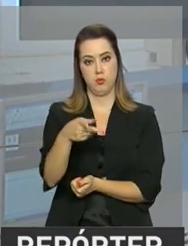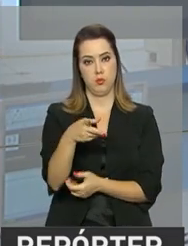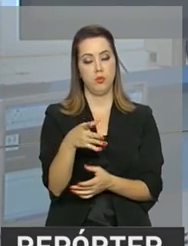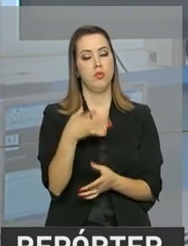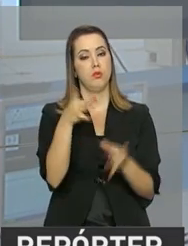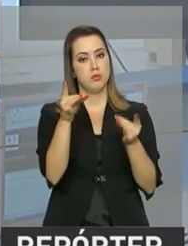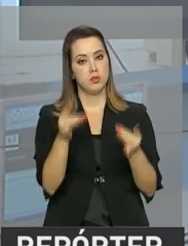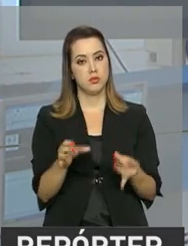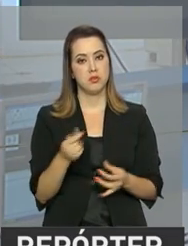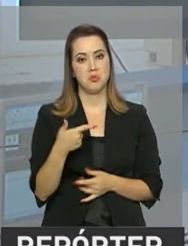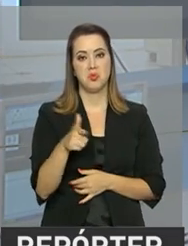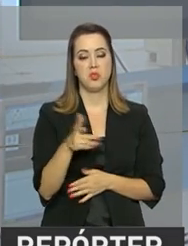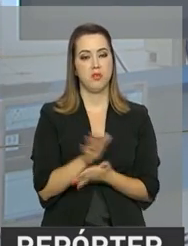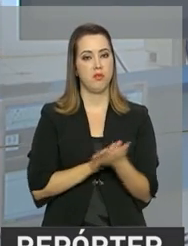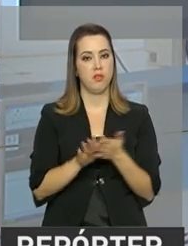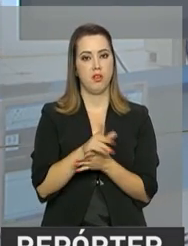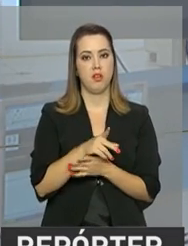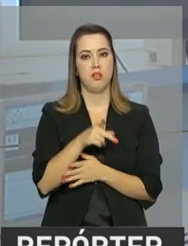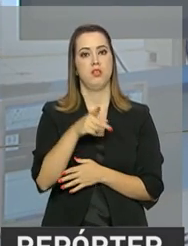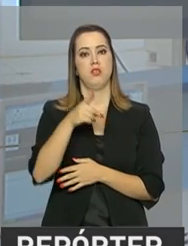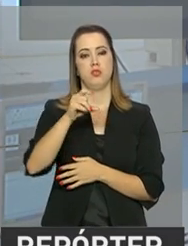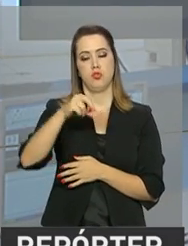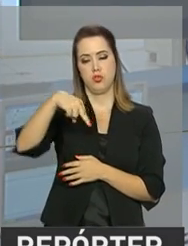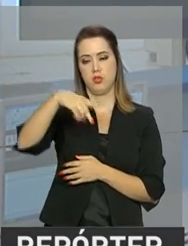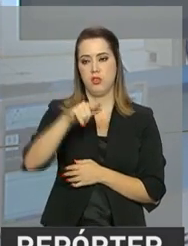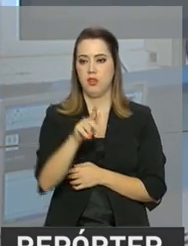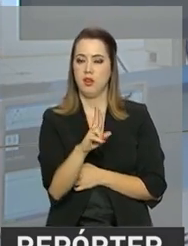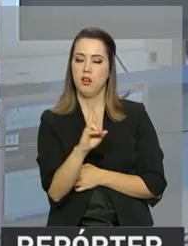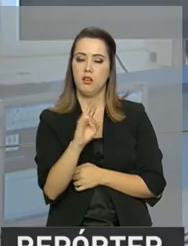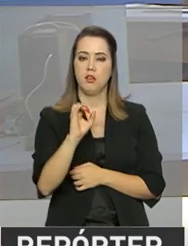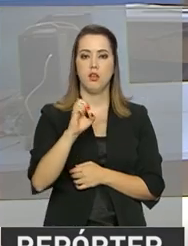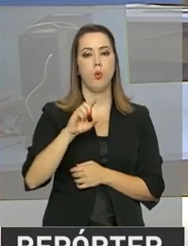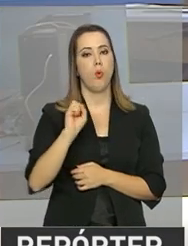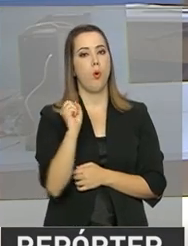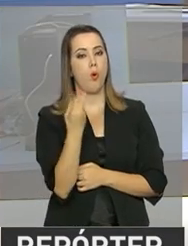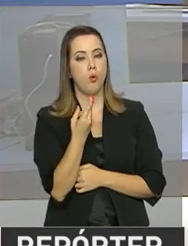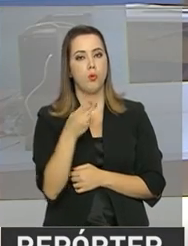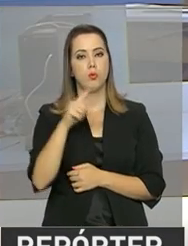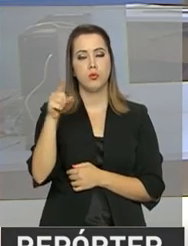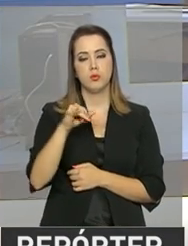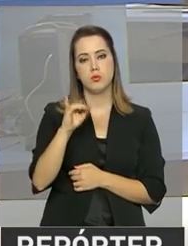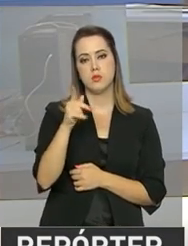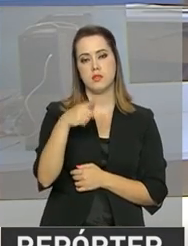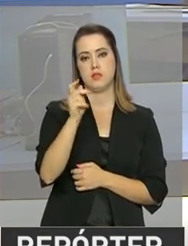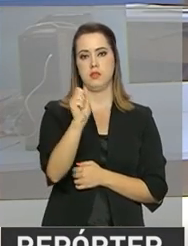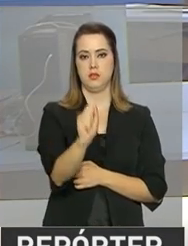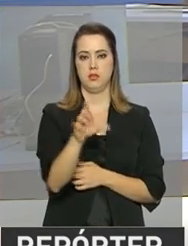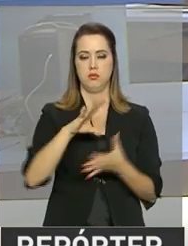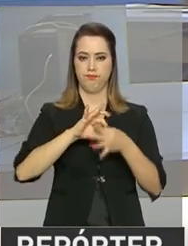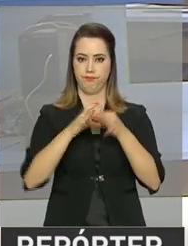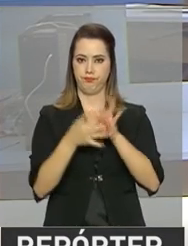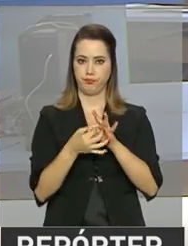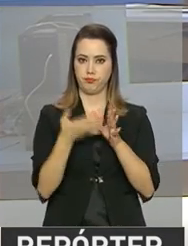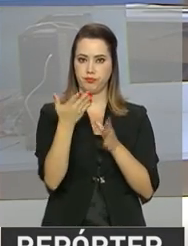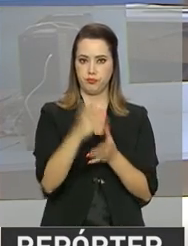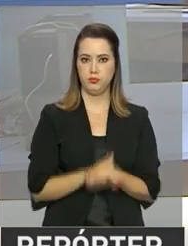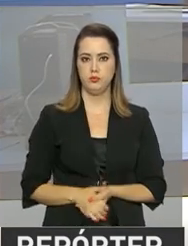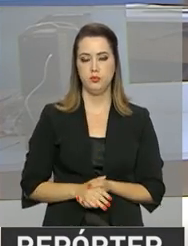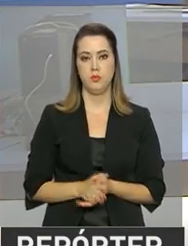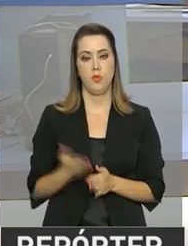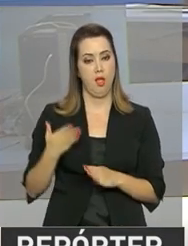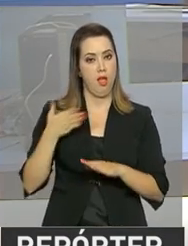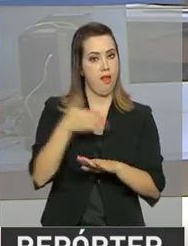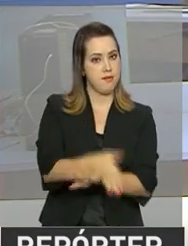nenhum caso confirmado de dengue ou zika durante as Olimpíadas. A participação da Força Aérea no desfile de